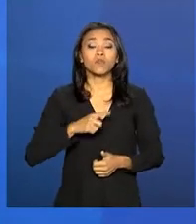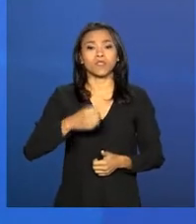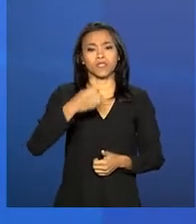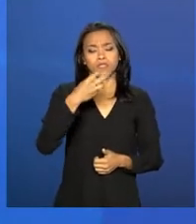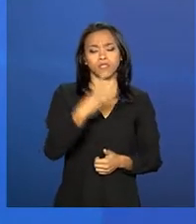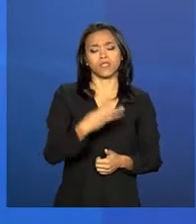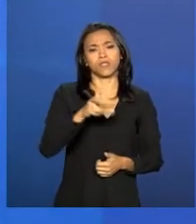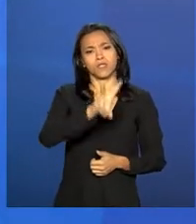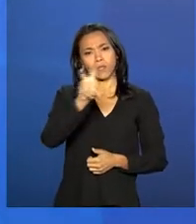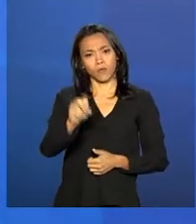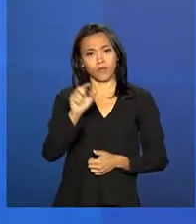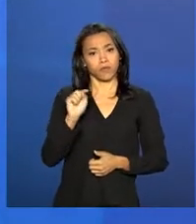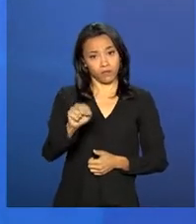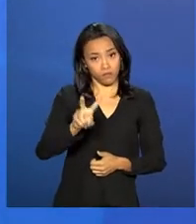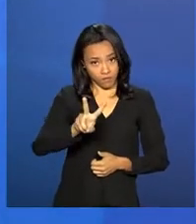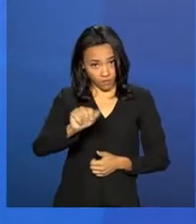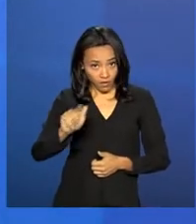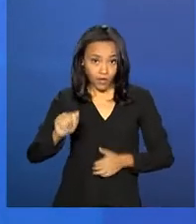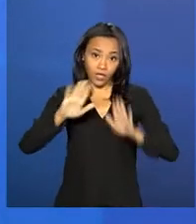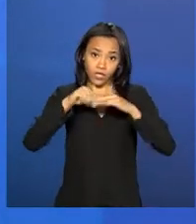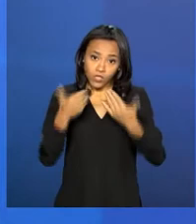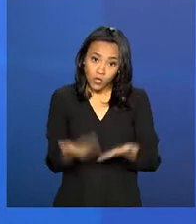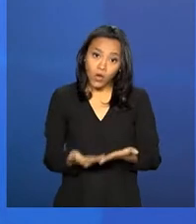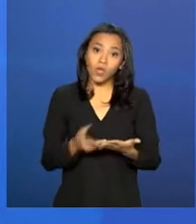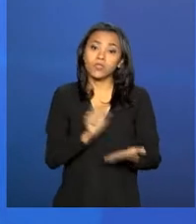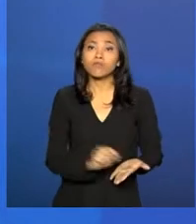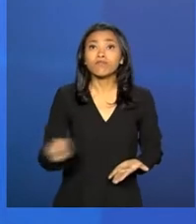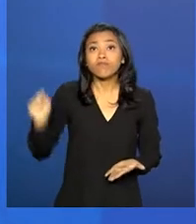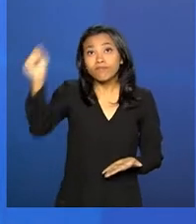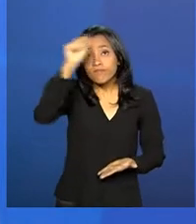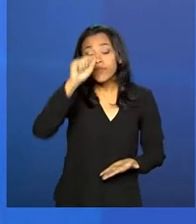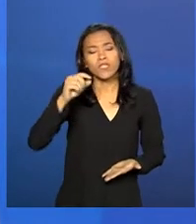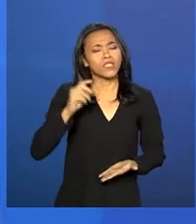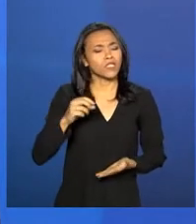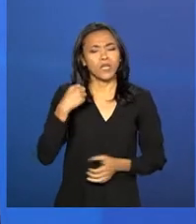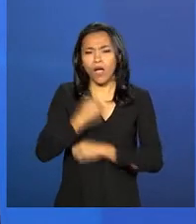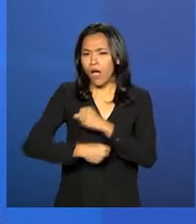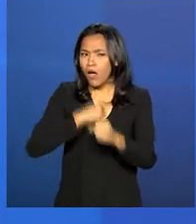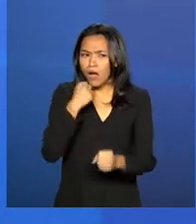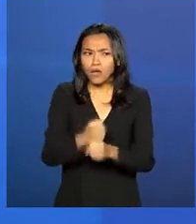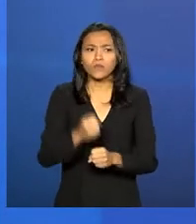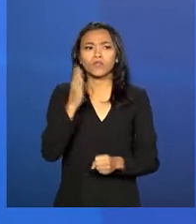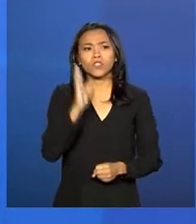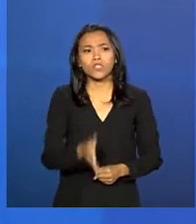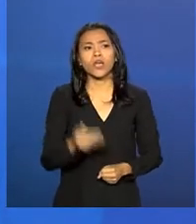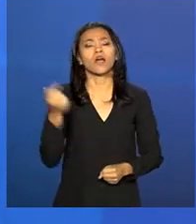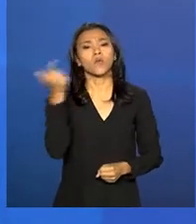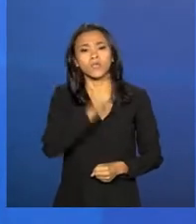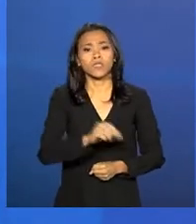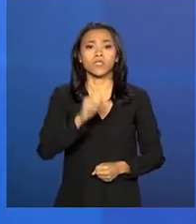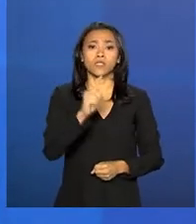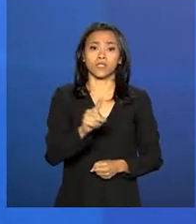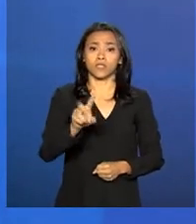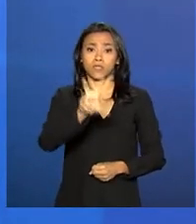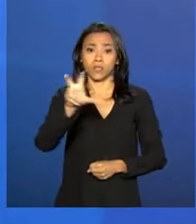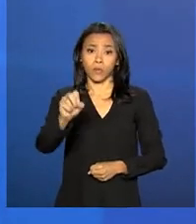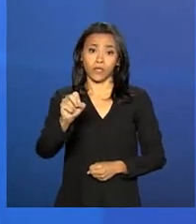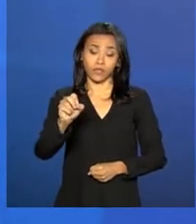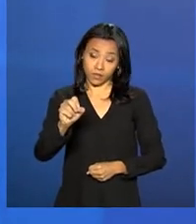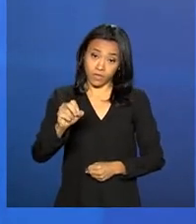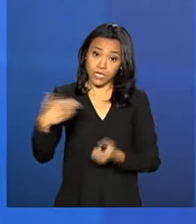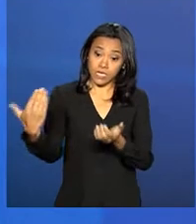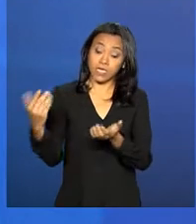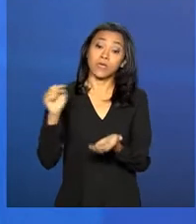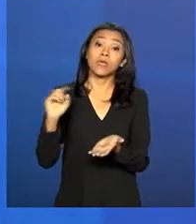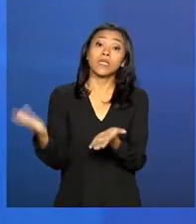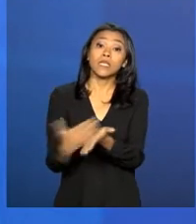vagas em creches e todos os anos adquirimos cerca de 150 milhões de livros para